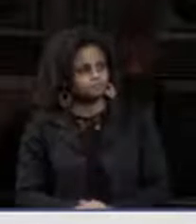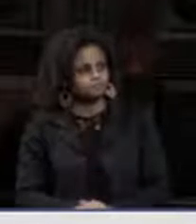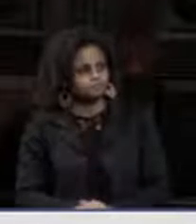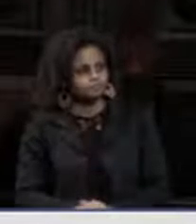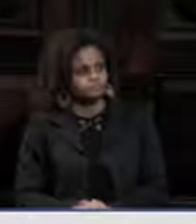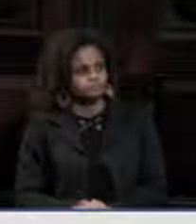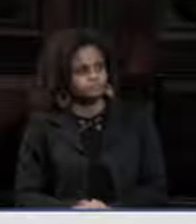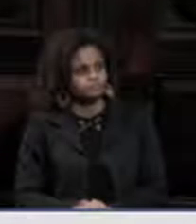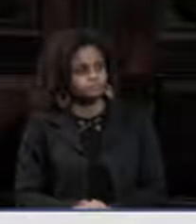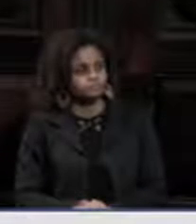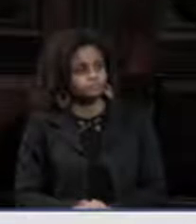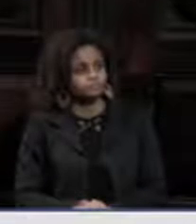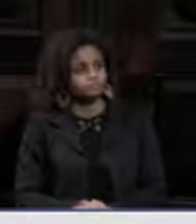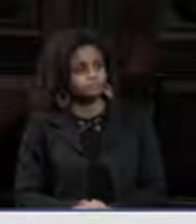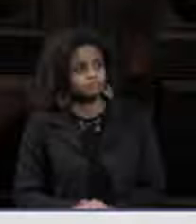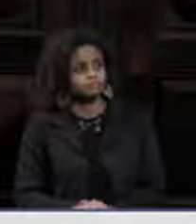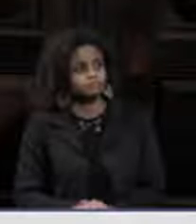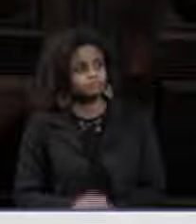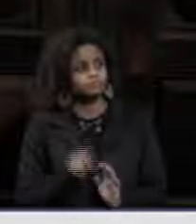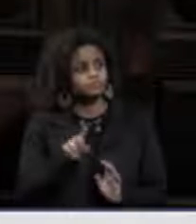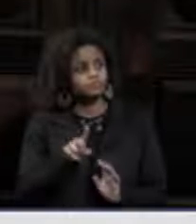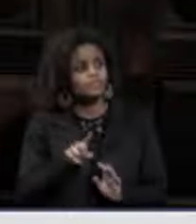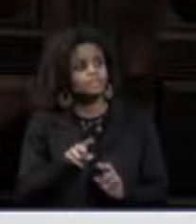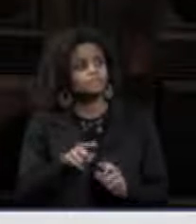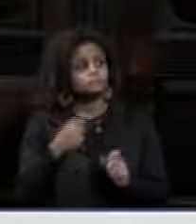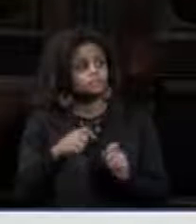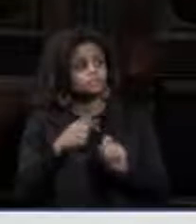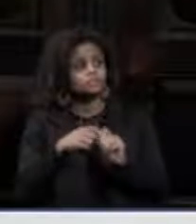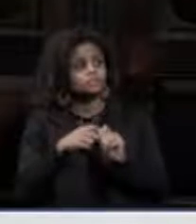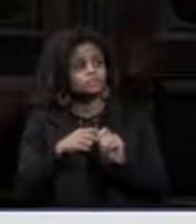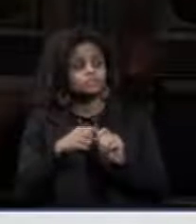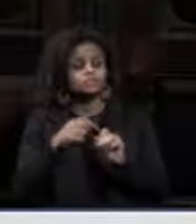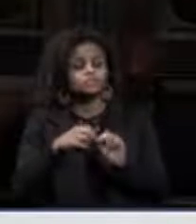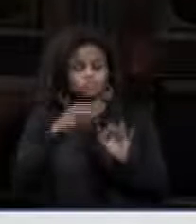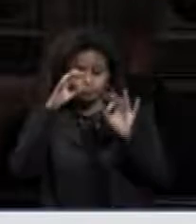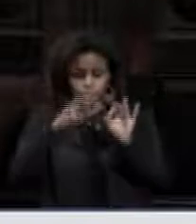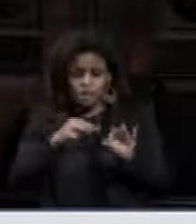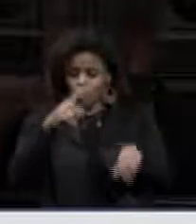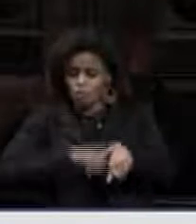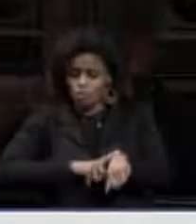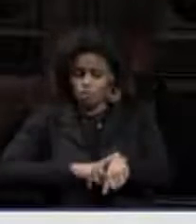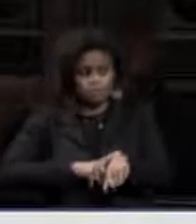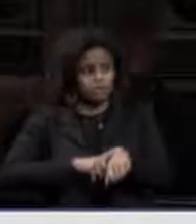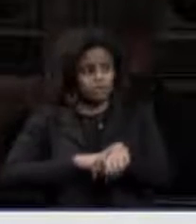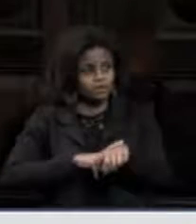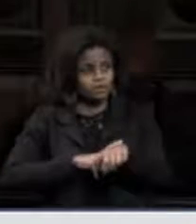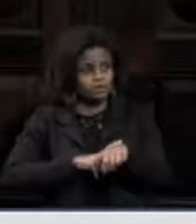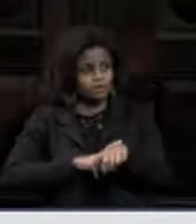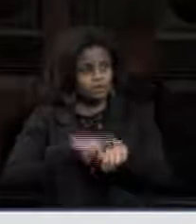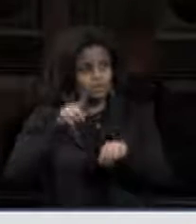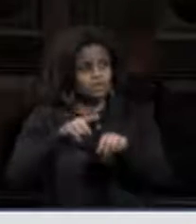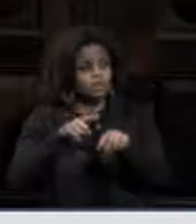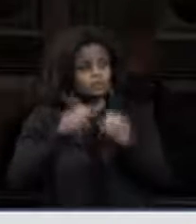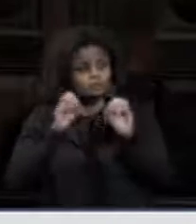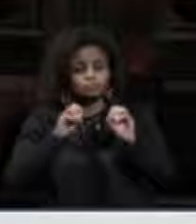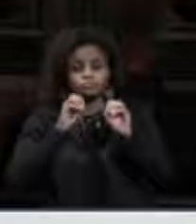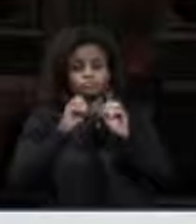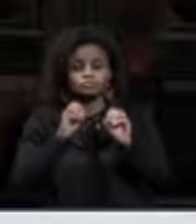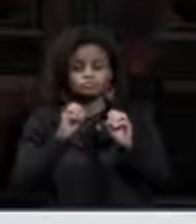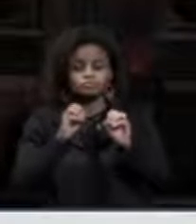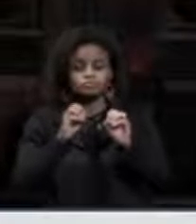a mesa diretora, para que seja publicado em tempo real, né, no site e nas